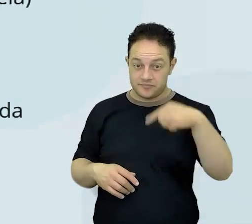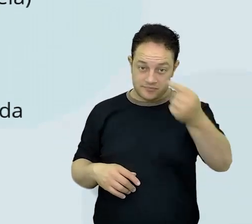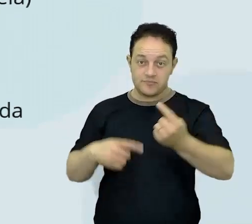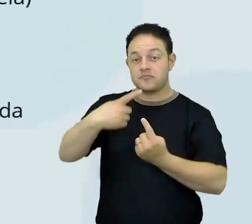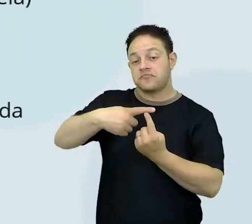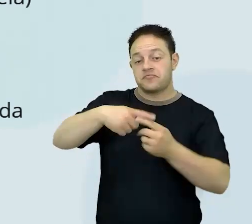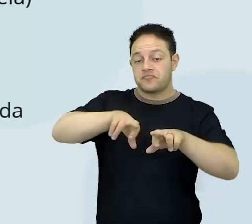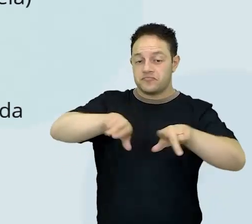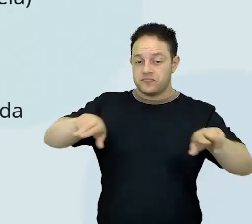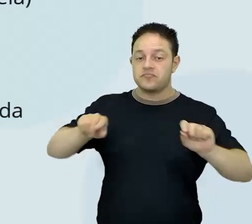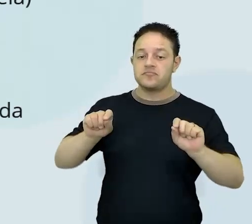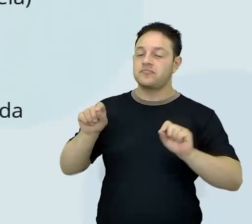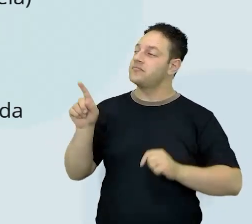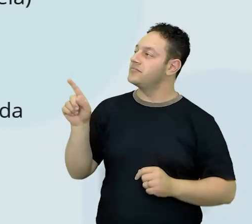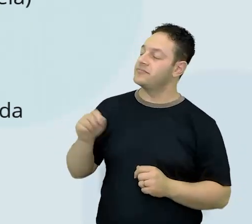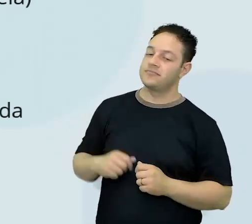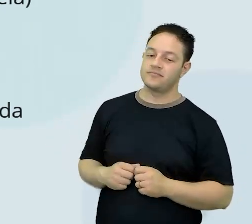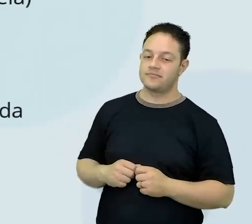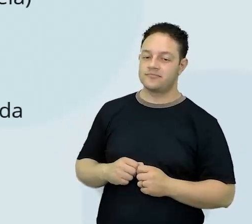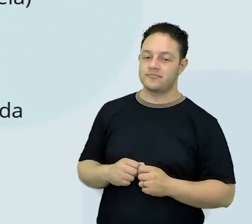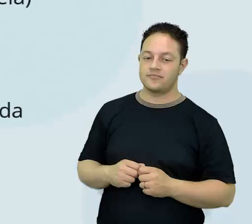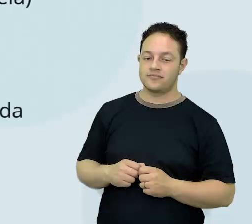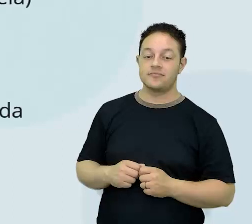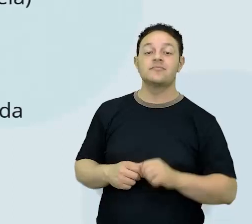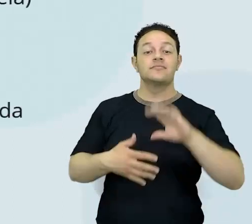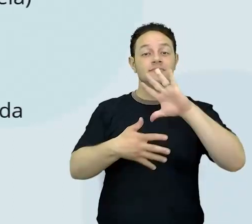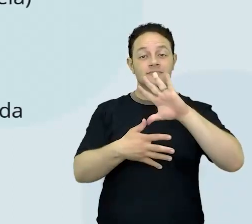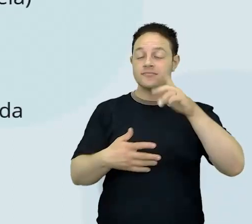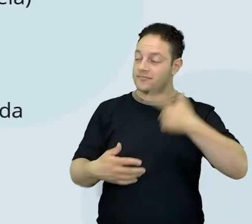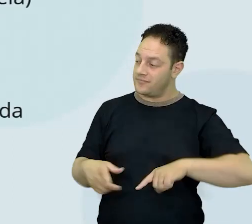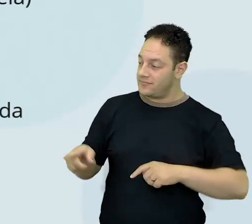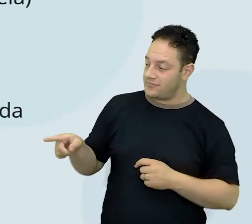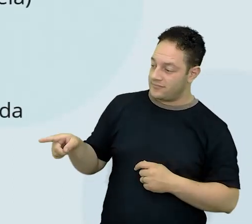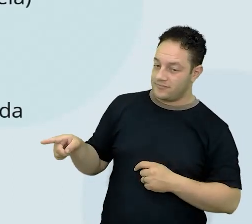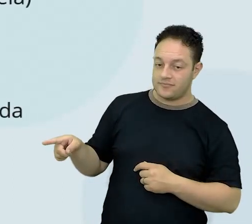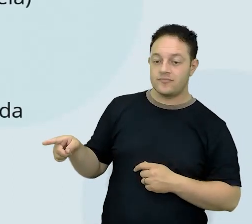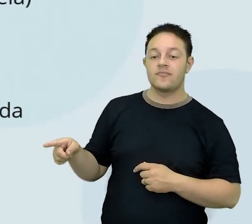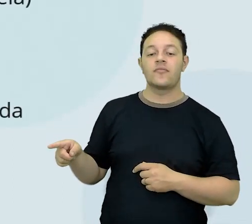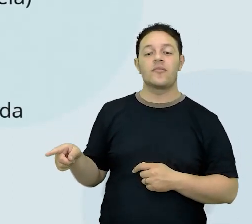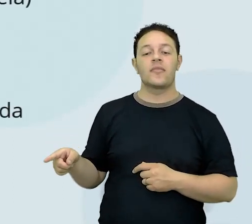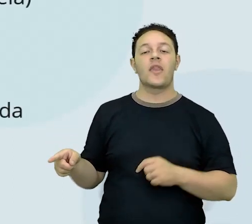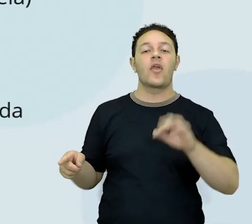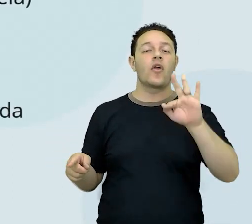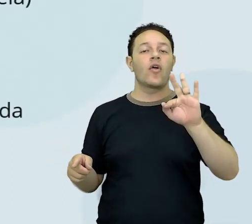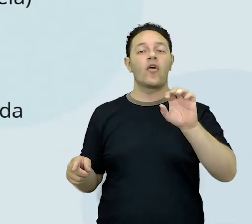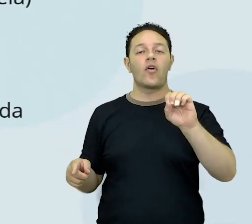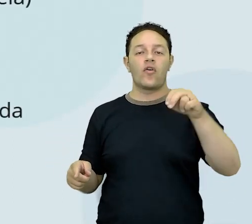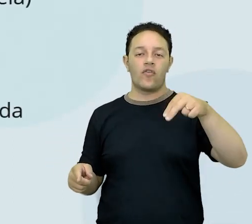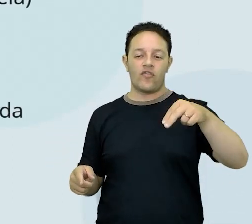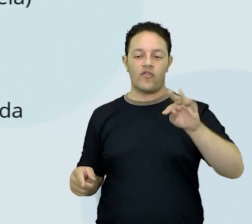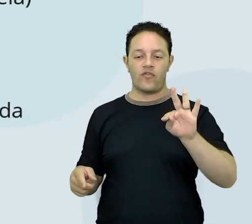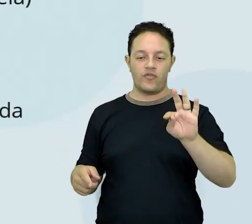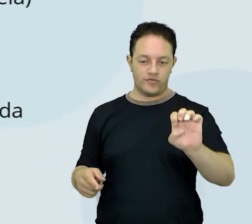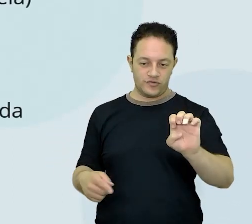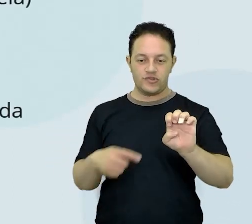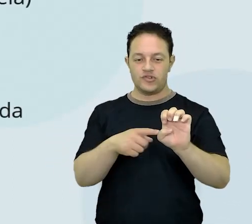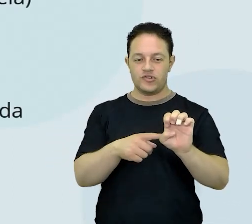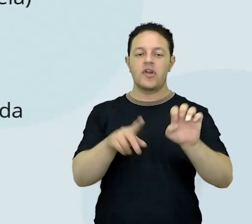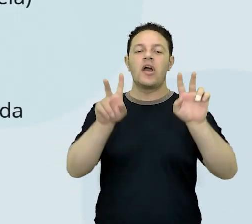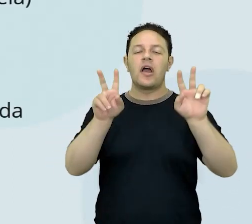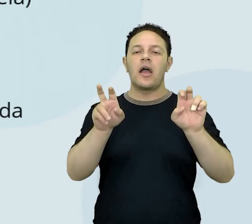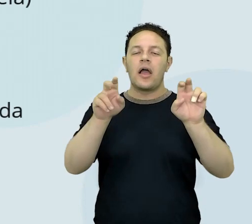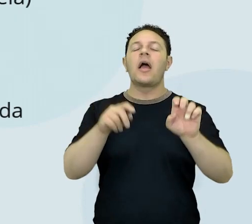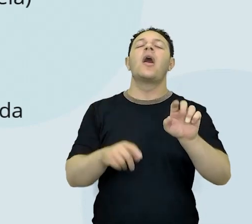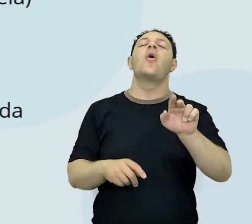mais uma vez na nossa tela. Os mapas também têm fontes, pessoal. As fontes são a